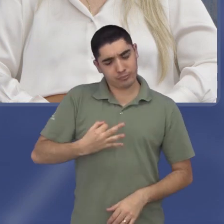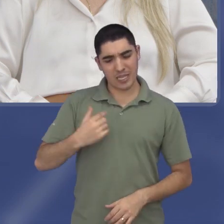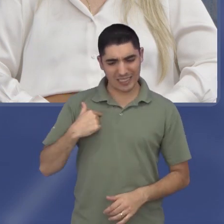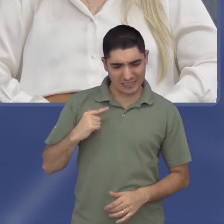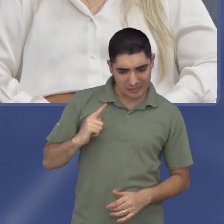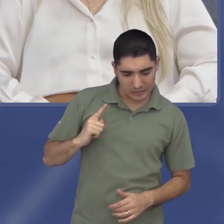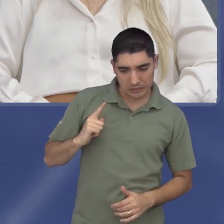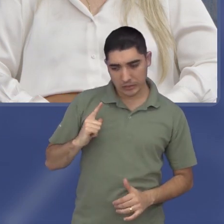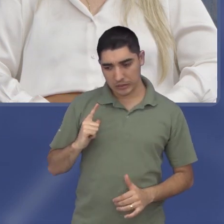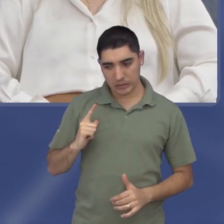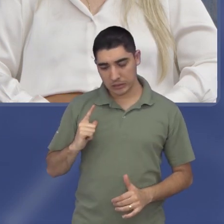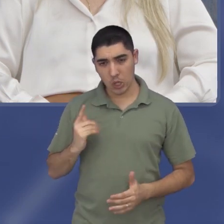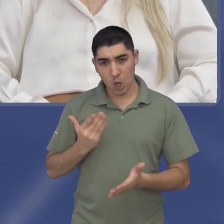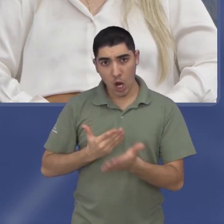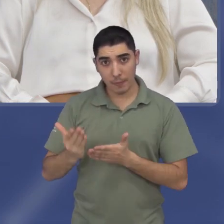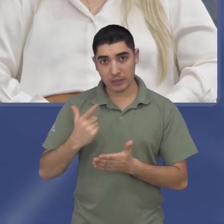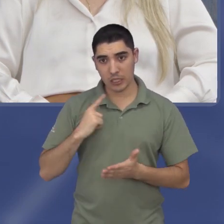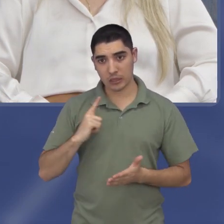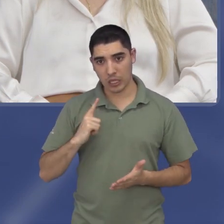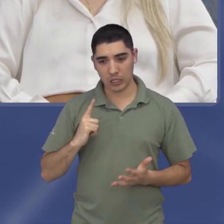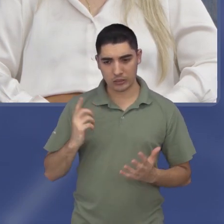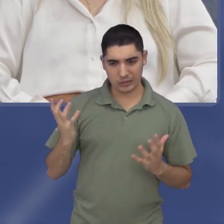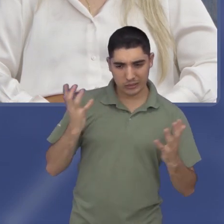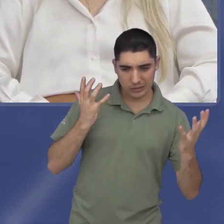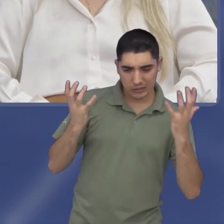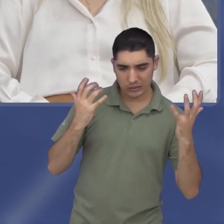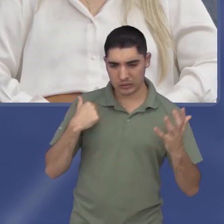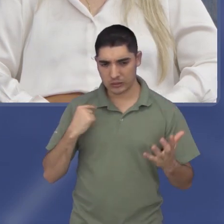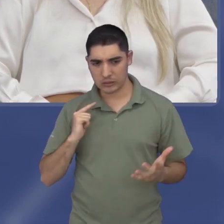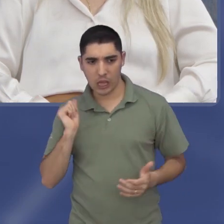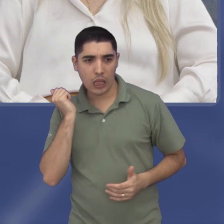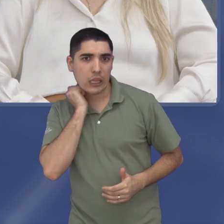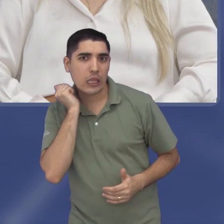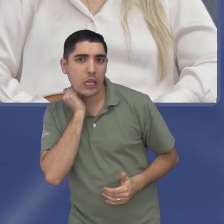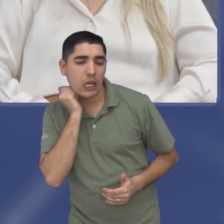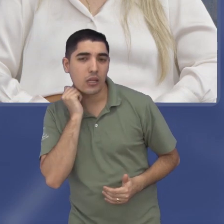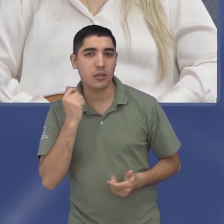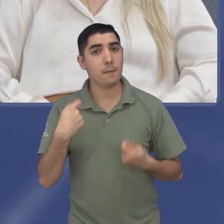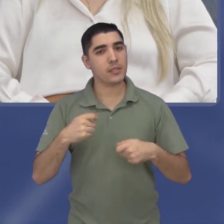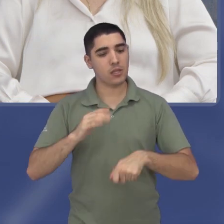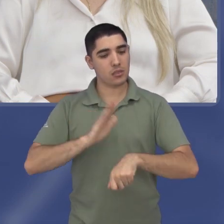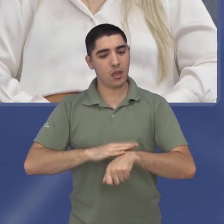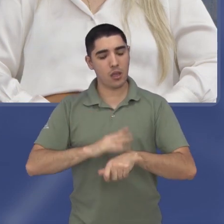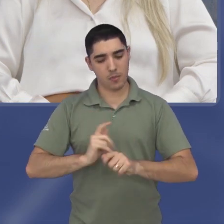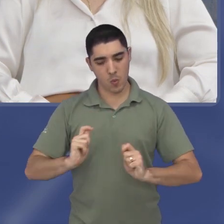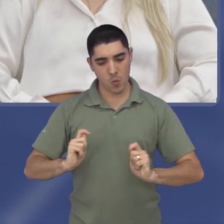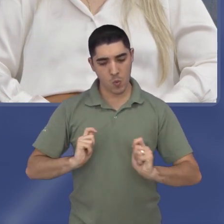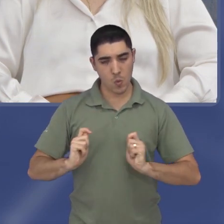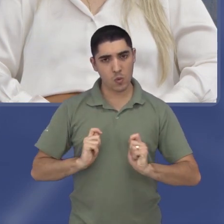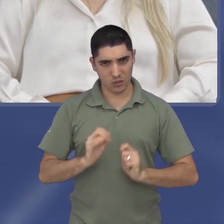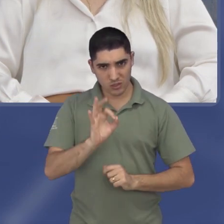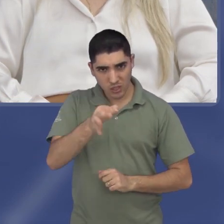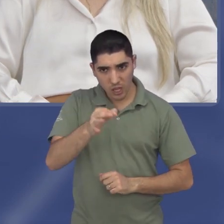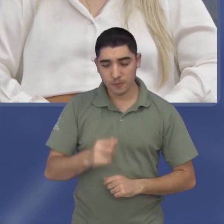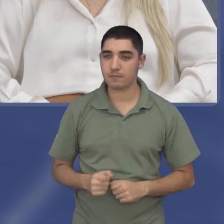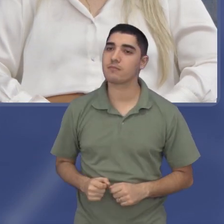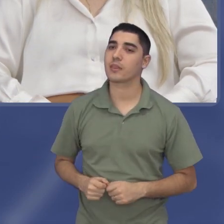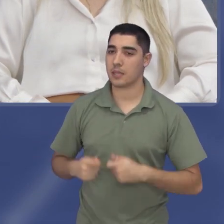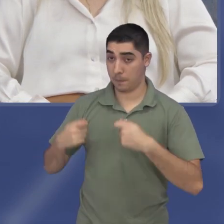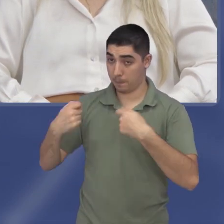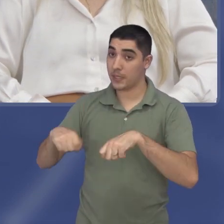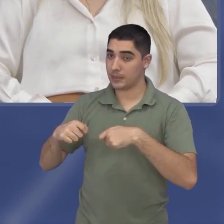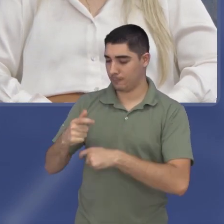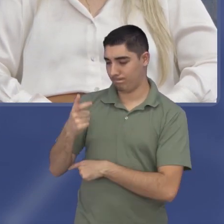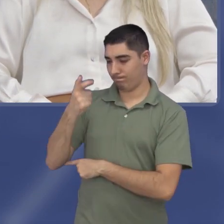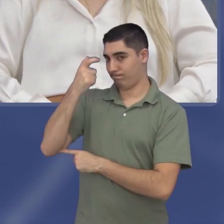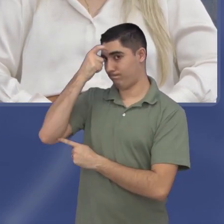que você está começando a ficar um pouco estressado, e ter esse controle do tempo, né? É preciso ter essa autoconsciência, né?